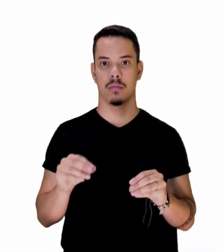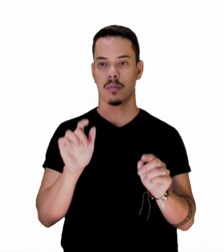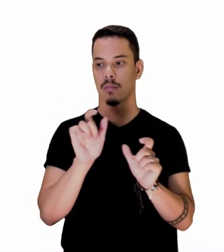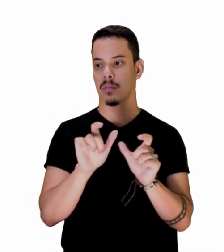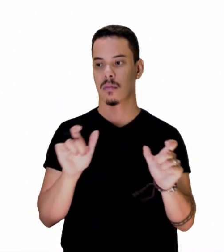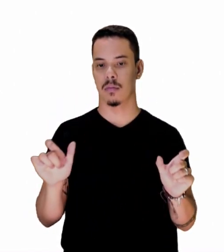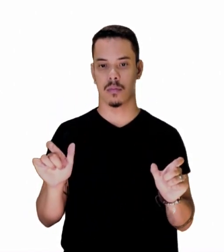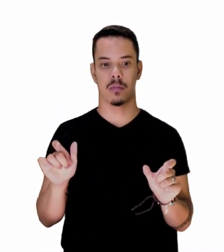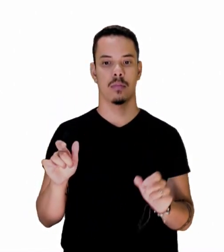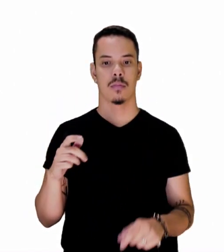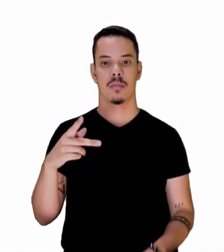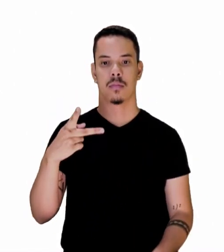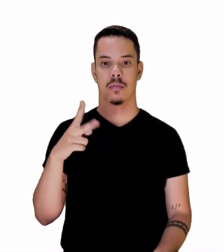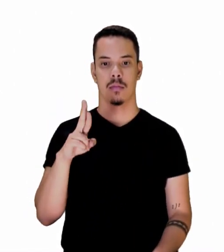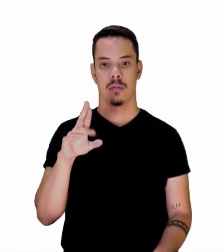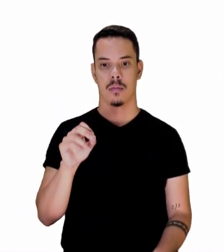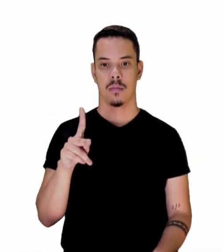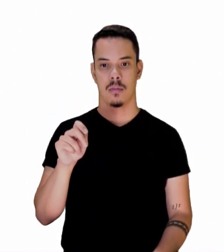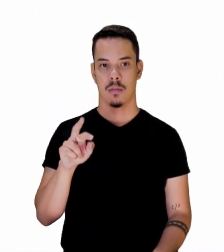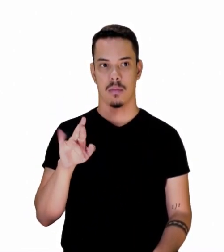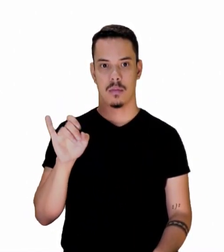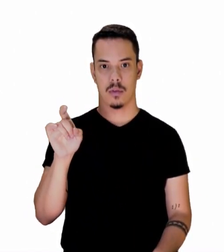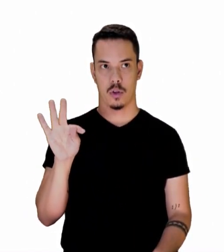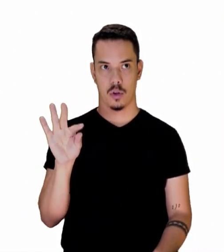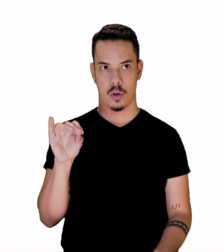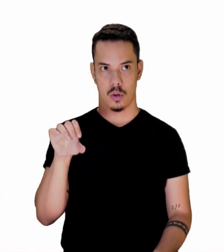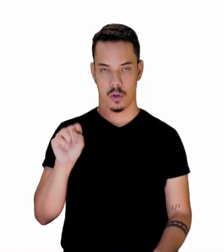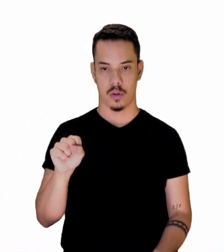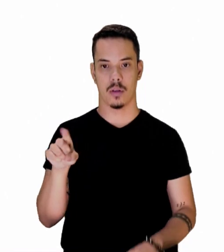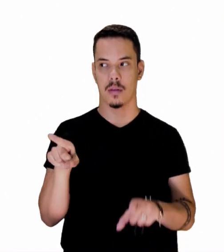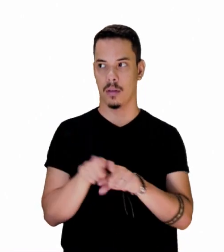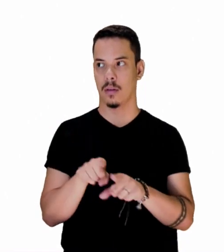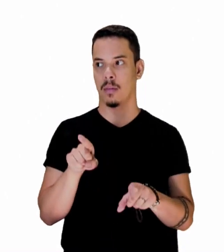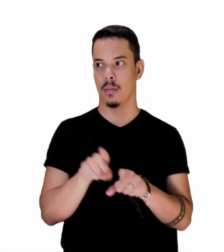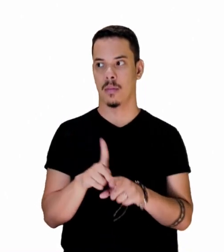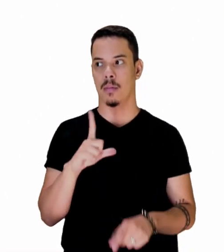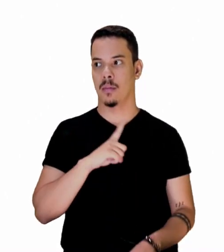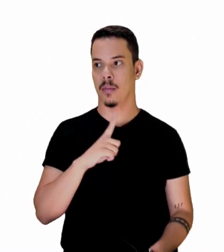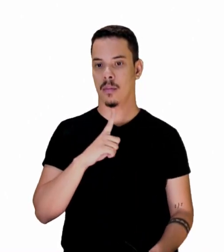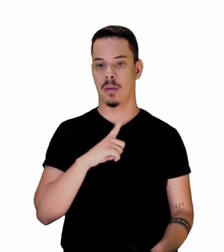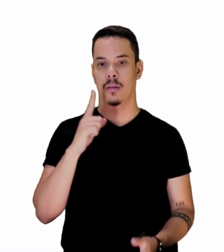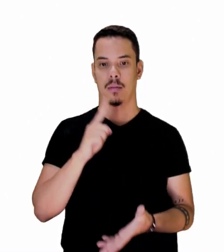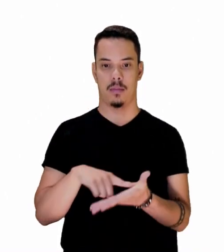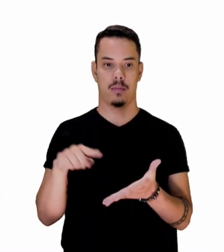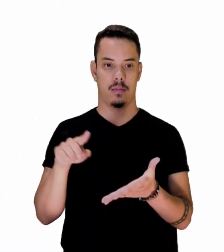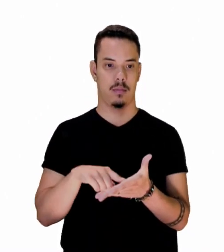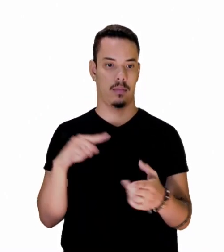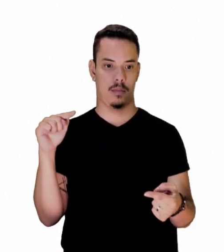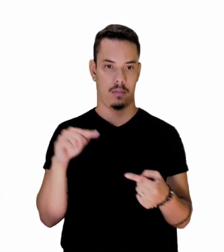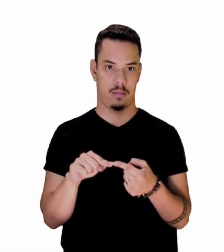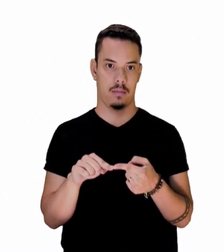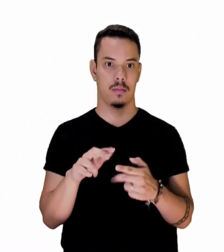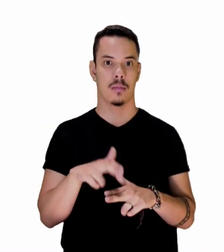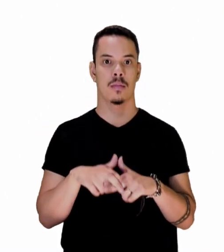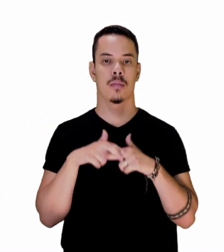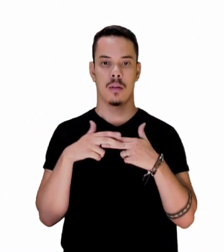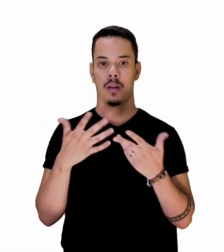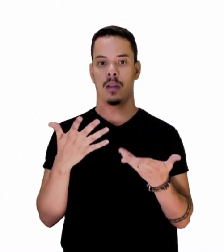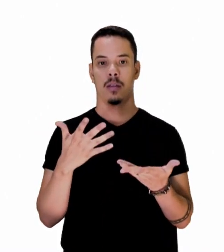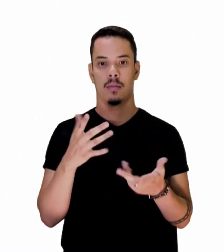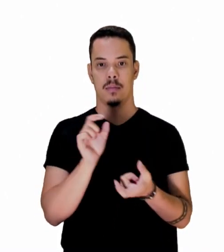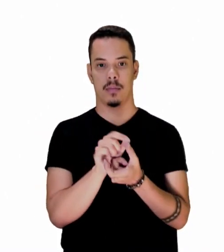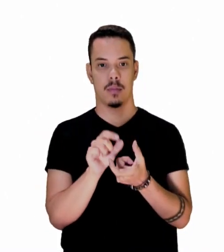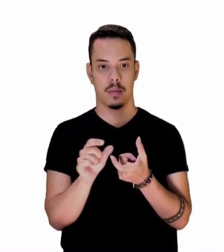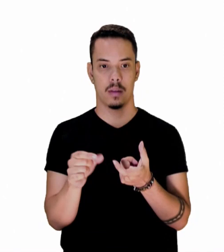palavras proparoxítono, o que acontece? Serão acentuadas. Então, no caso de sílaba,